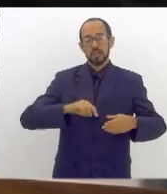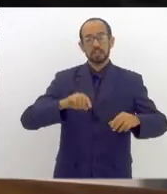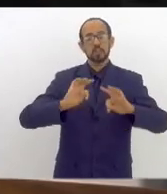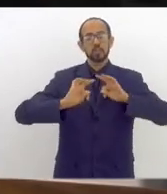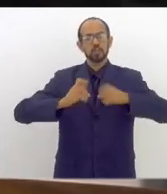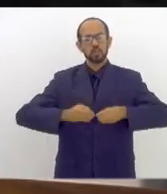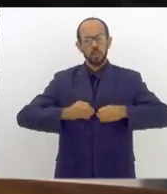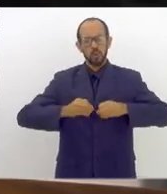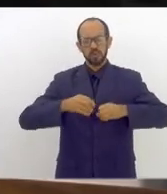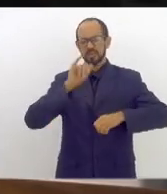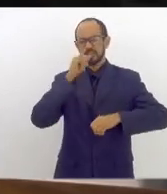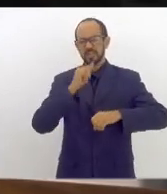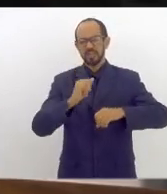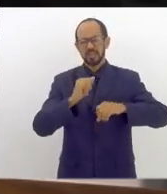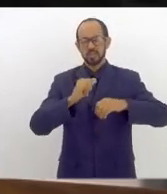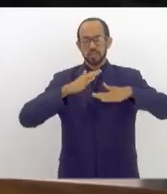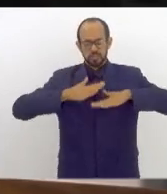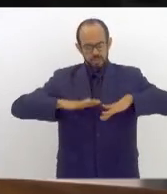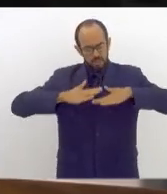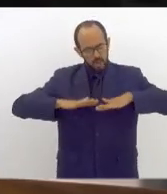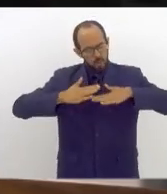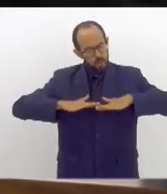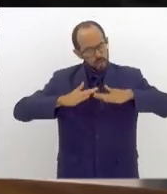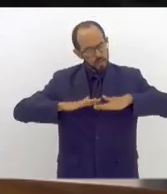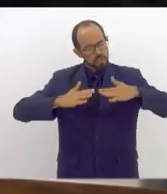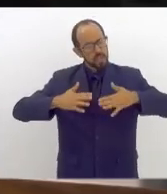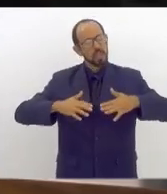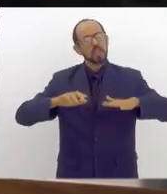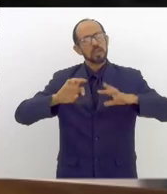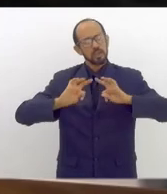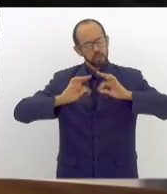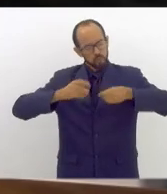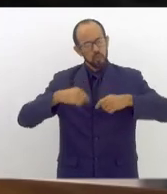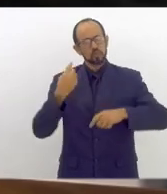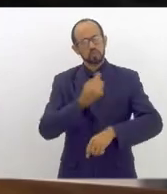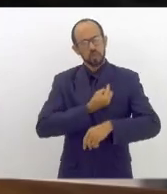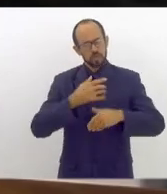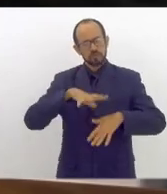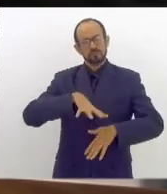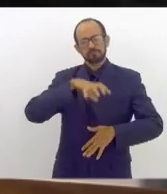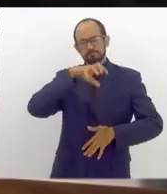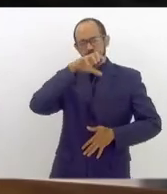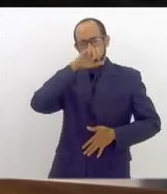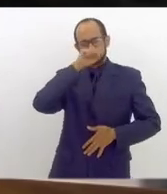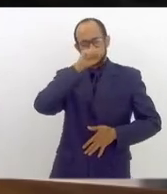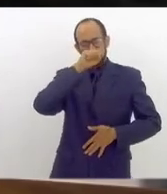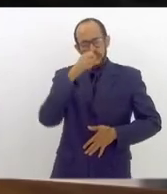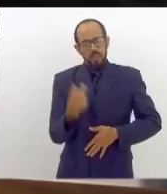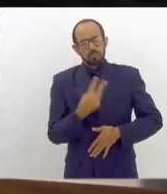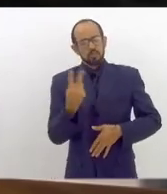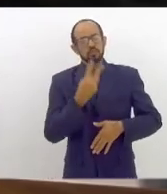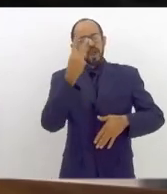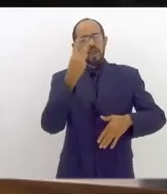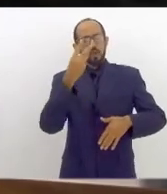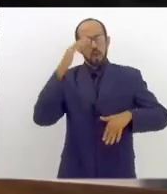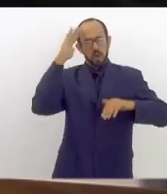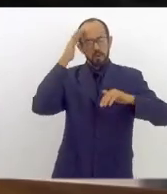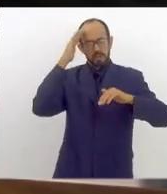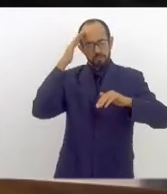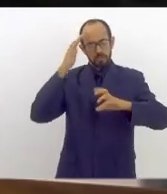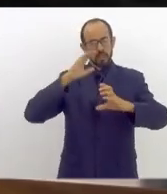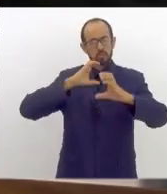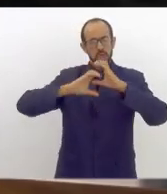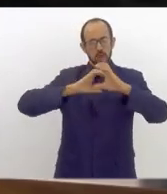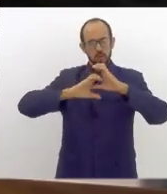que os ânimos se apaziguam que todos nós respiremos fundo valorizemos o entendimento e o diálogo